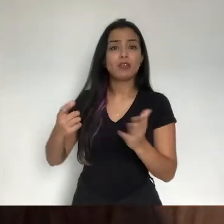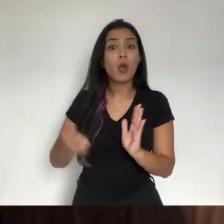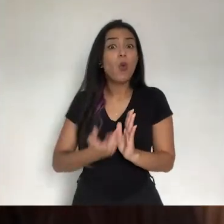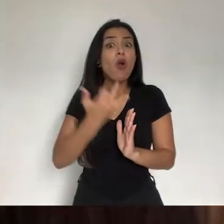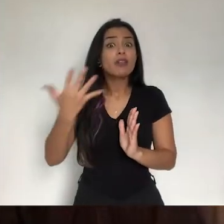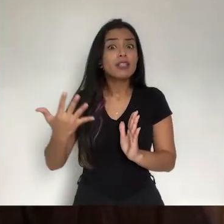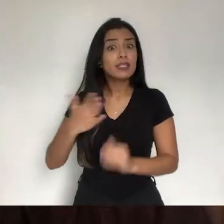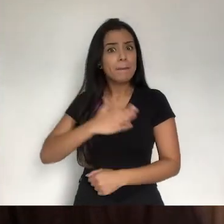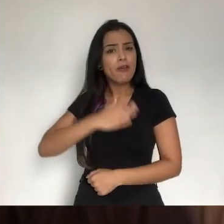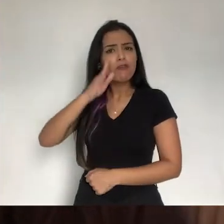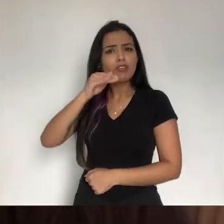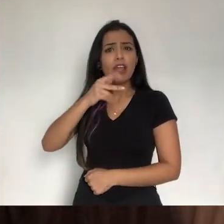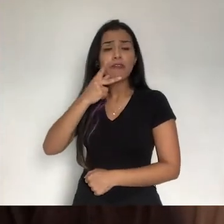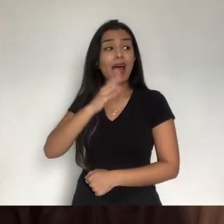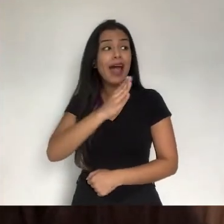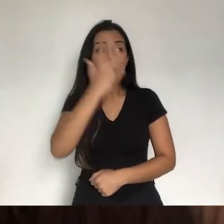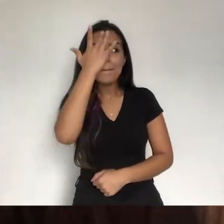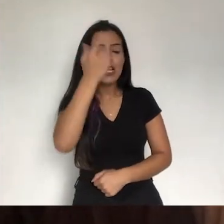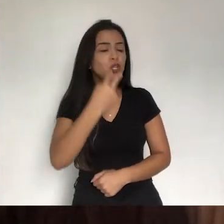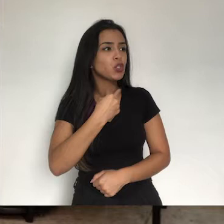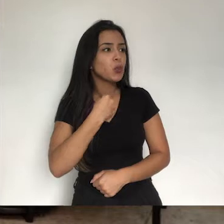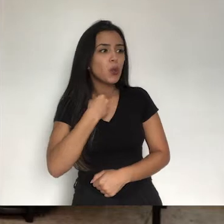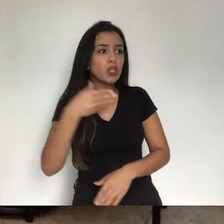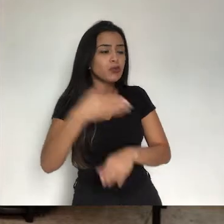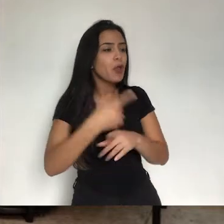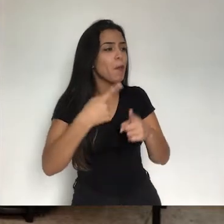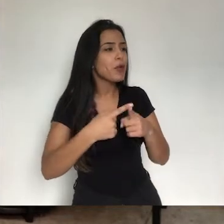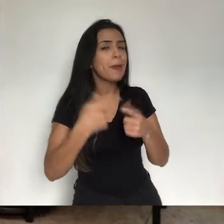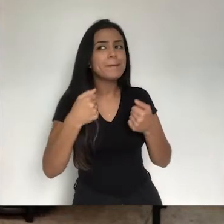mão quantas vezes um funcionário me falou: eu não posso ir amanhã